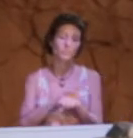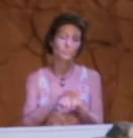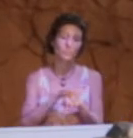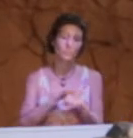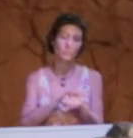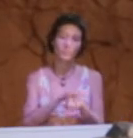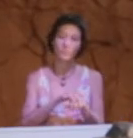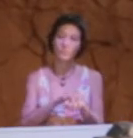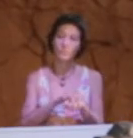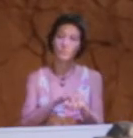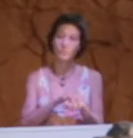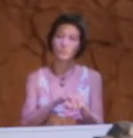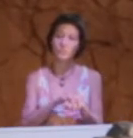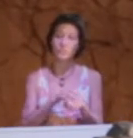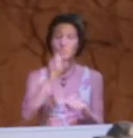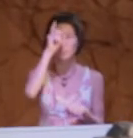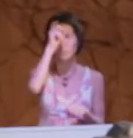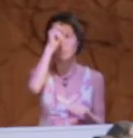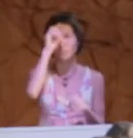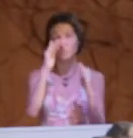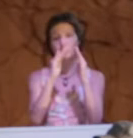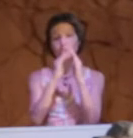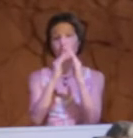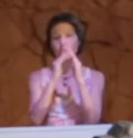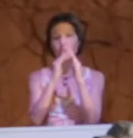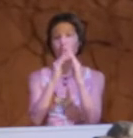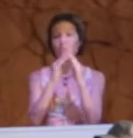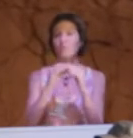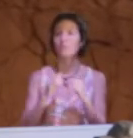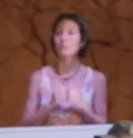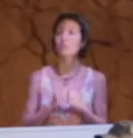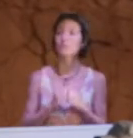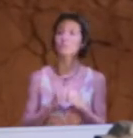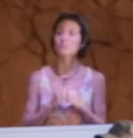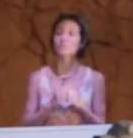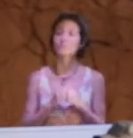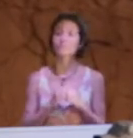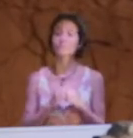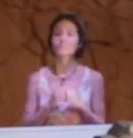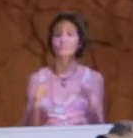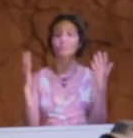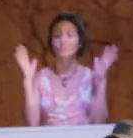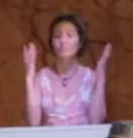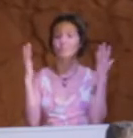Foi a última frase que ele falou. Eu falei: pai, eu vou lá e conto a história do macaco, tá?